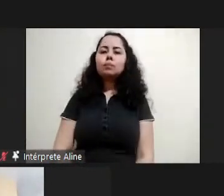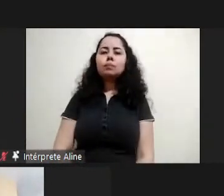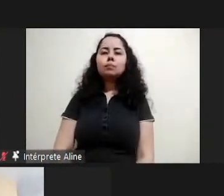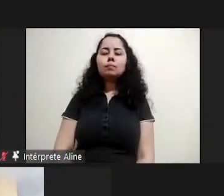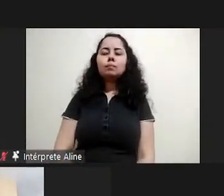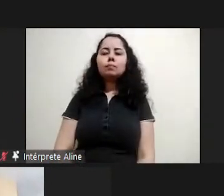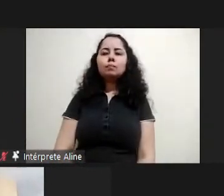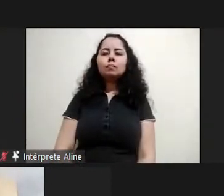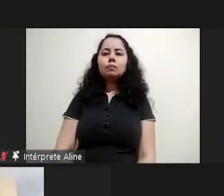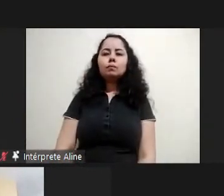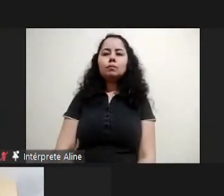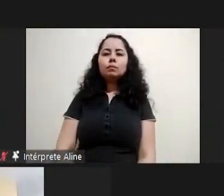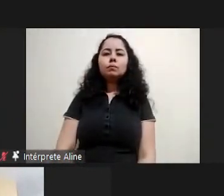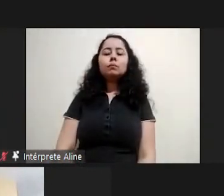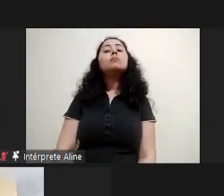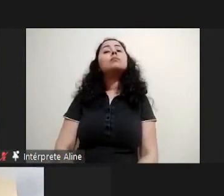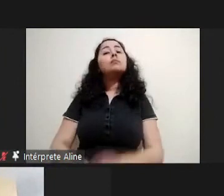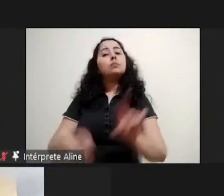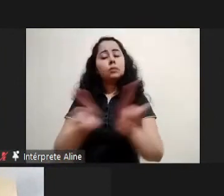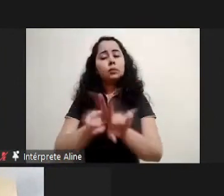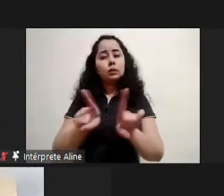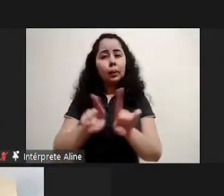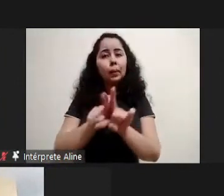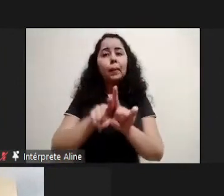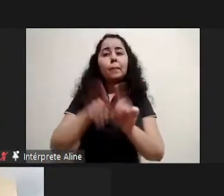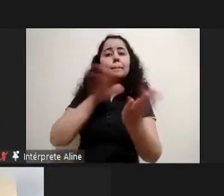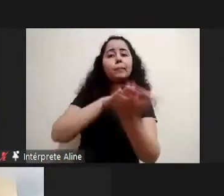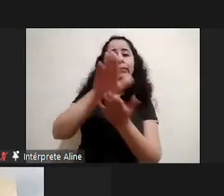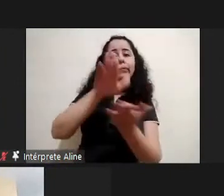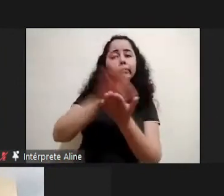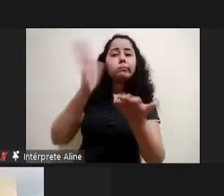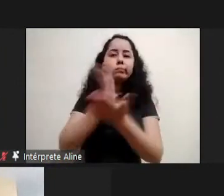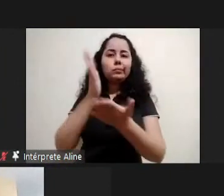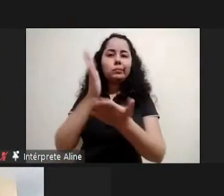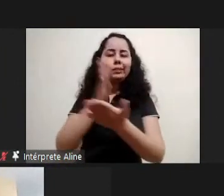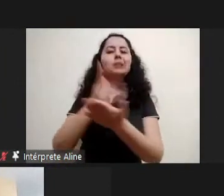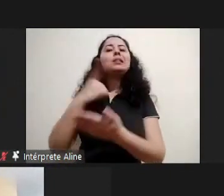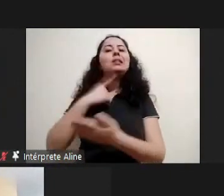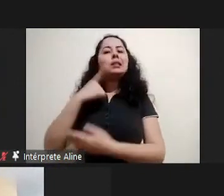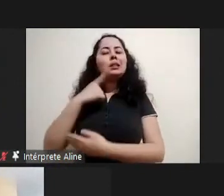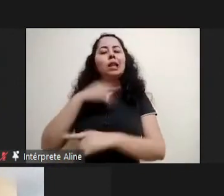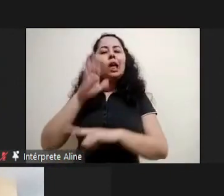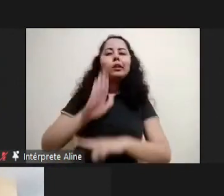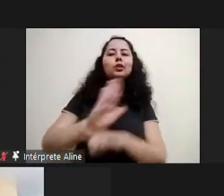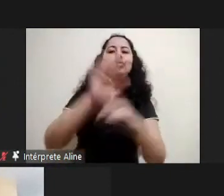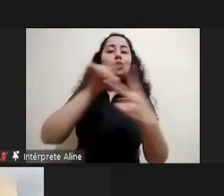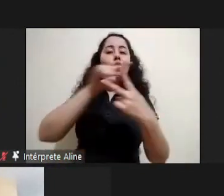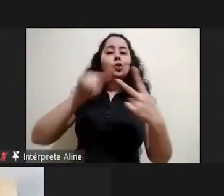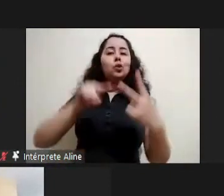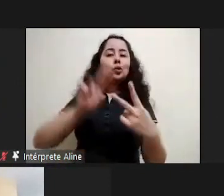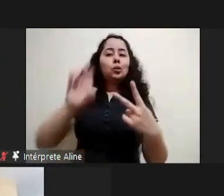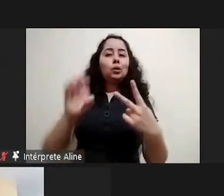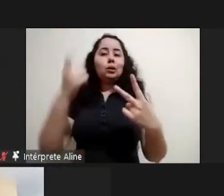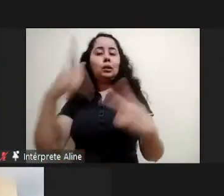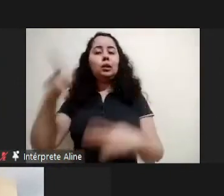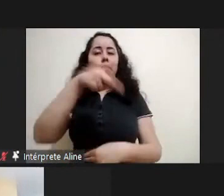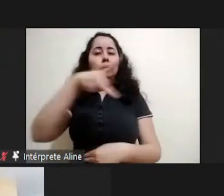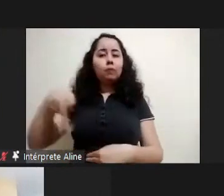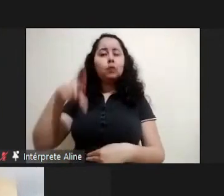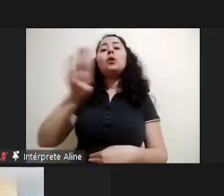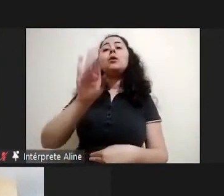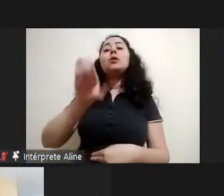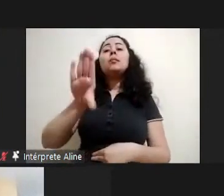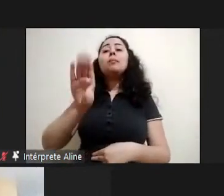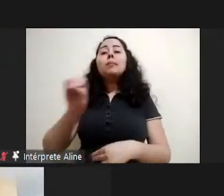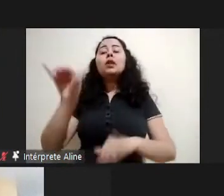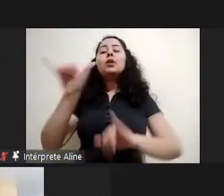Ressalta-se que a publicação destes livros possui coautoria de dois ex-docentes do Departamento de Bioquímica, e aqui destacamos a coautoria da discente